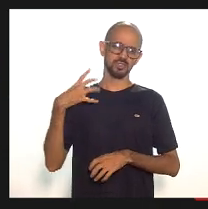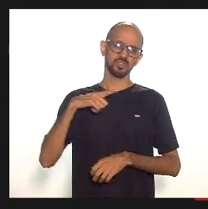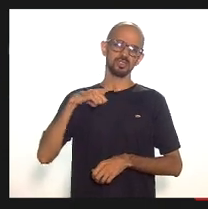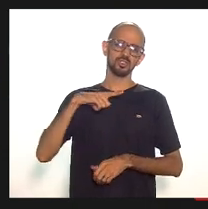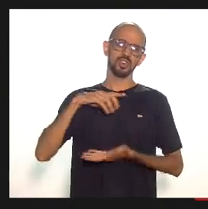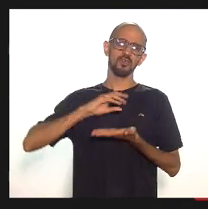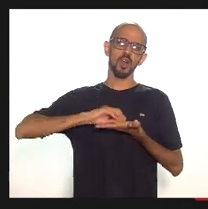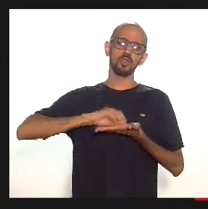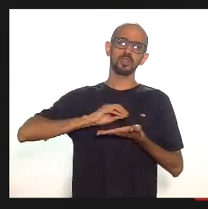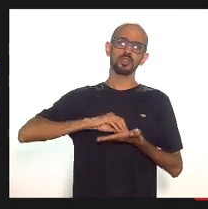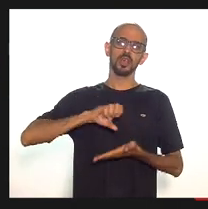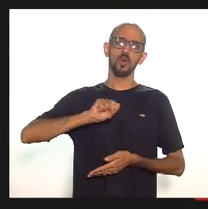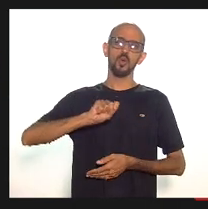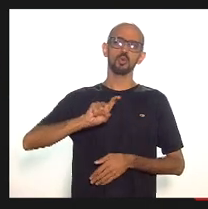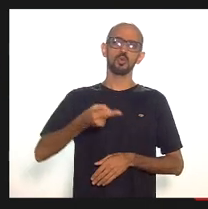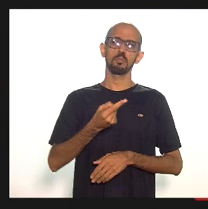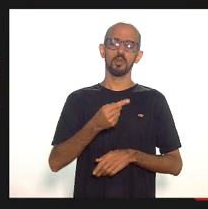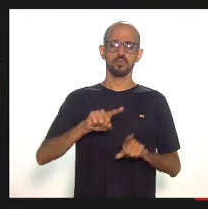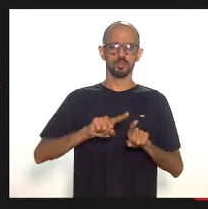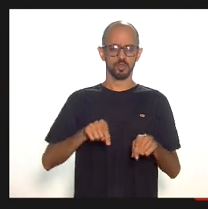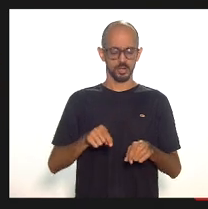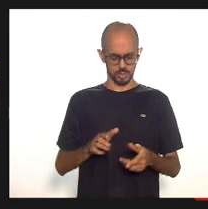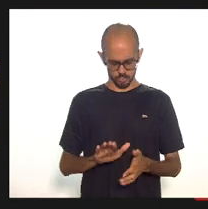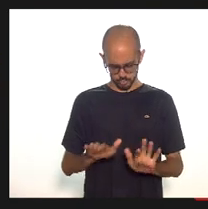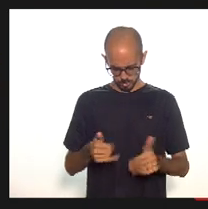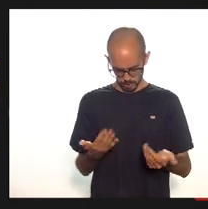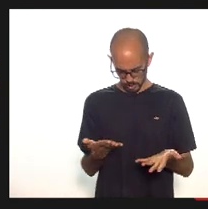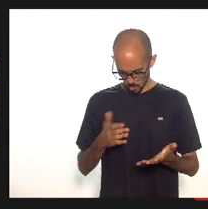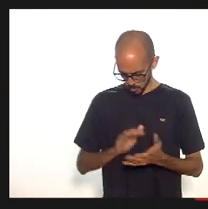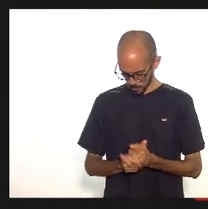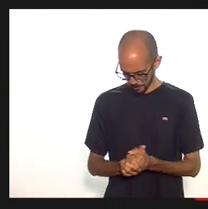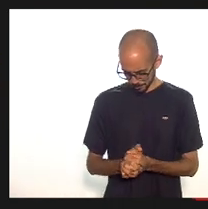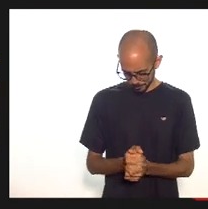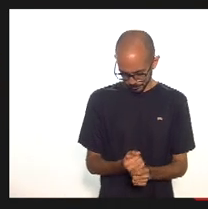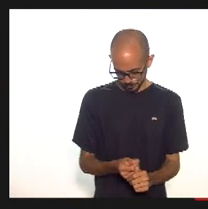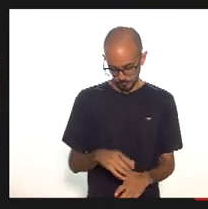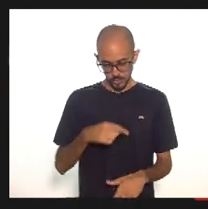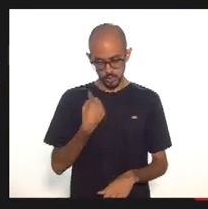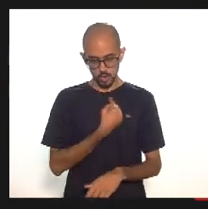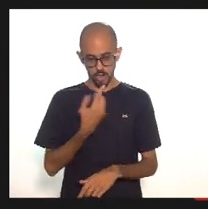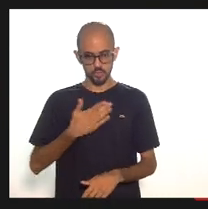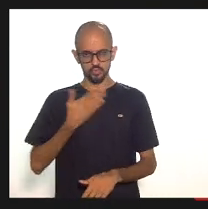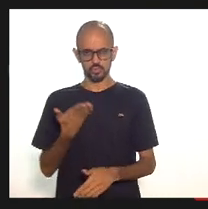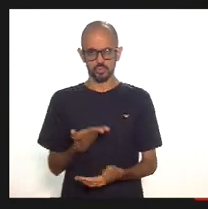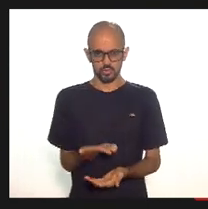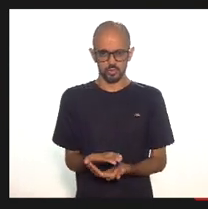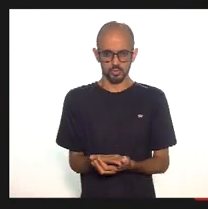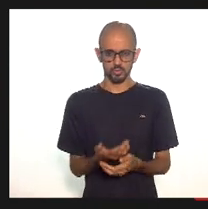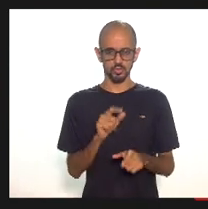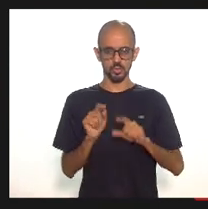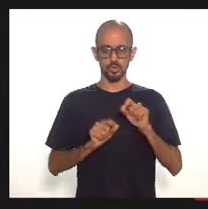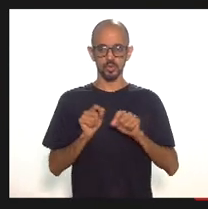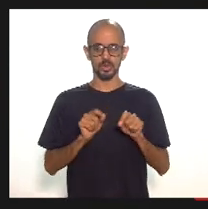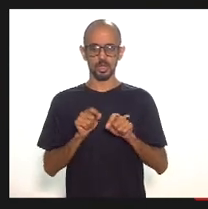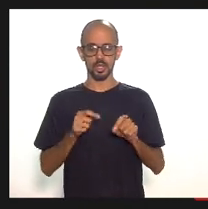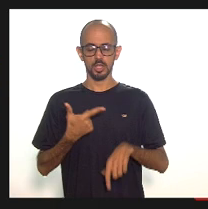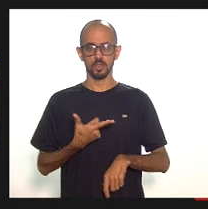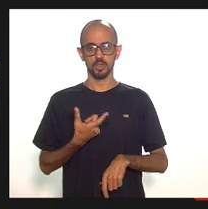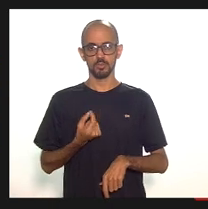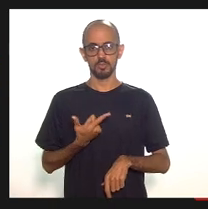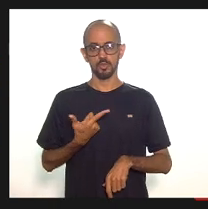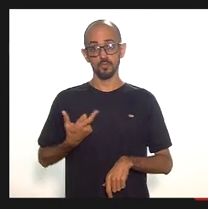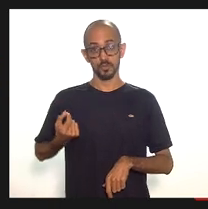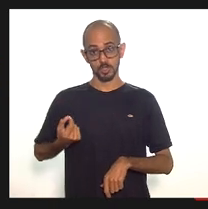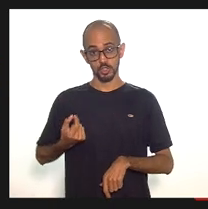era o déficit, né? E, com isso, a gente é pego de surpresa que agora, em 2020, 2021,